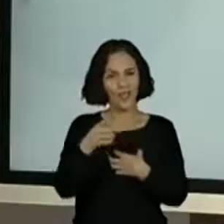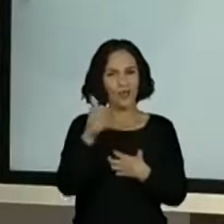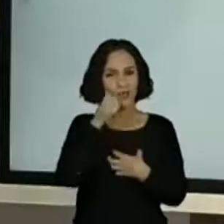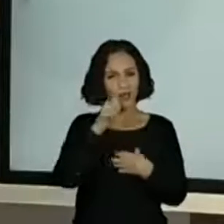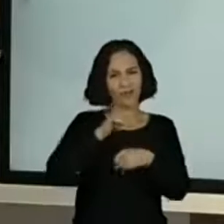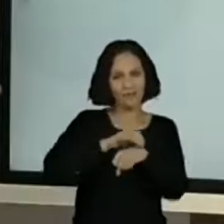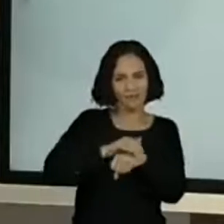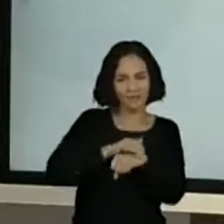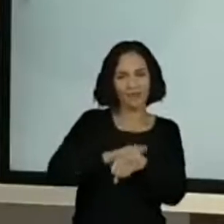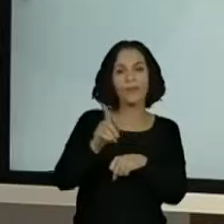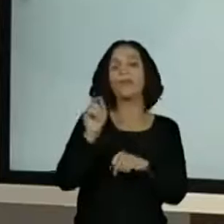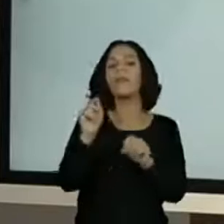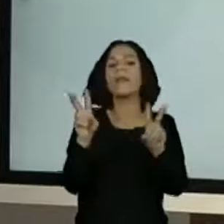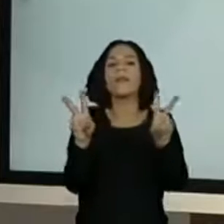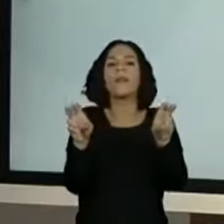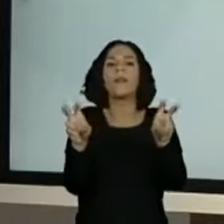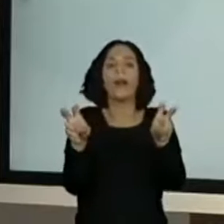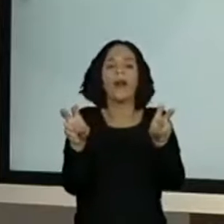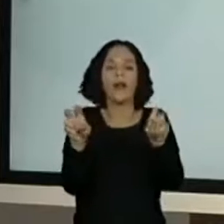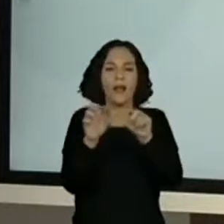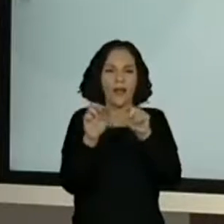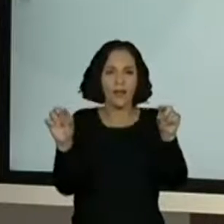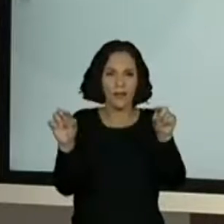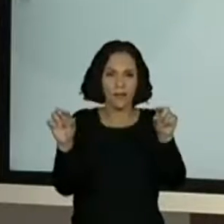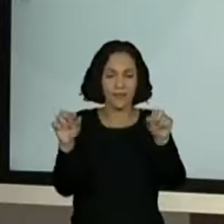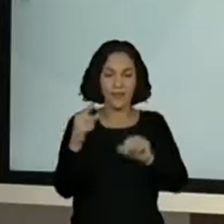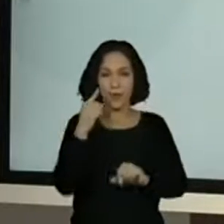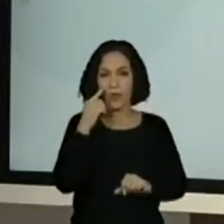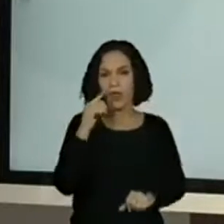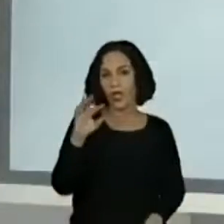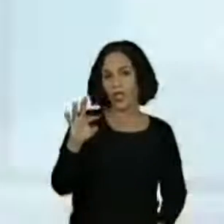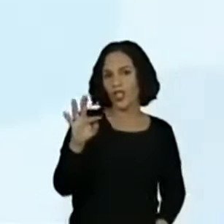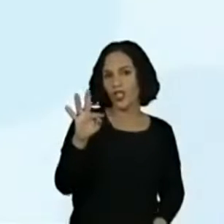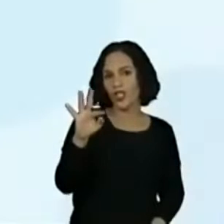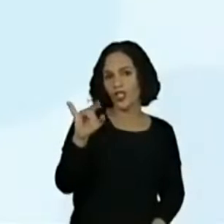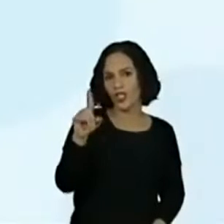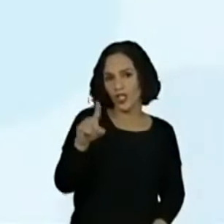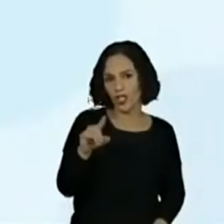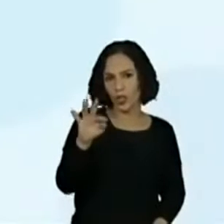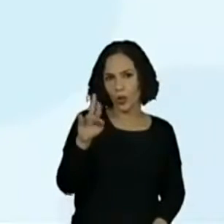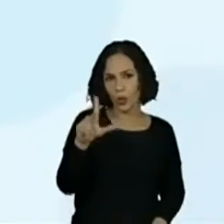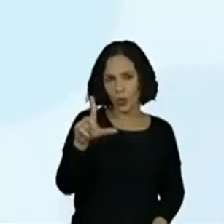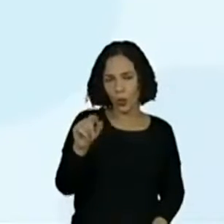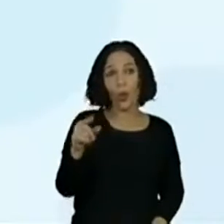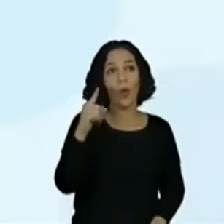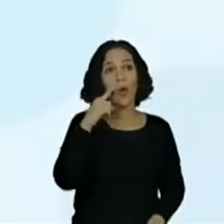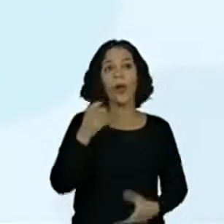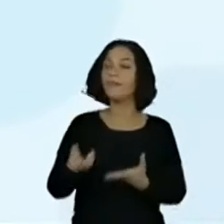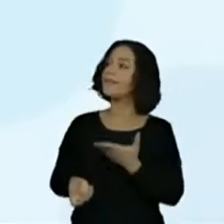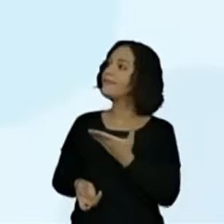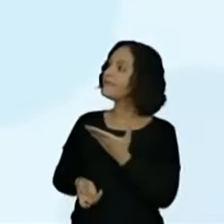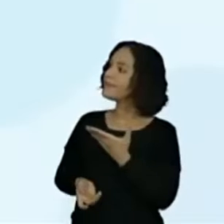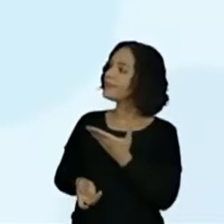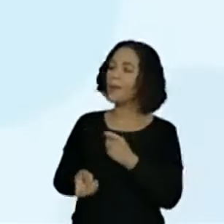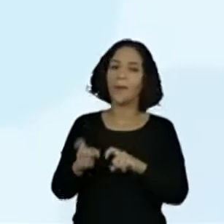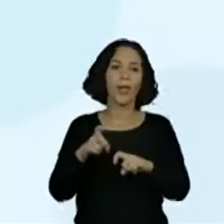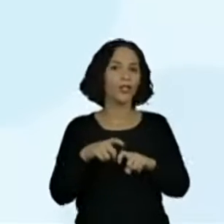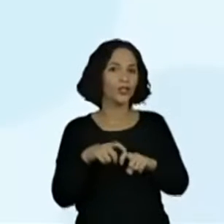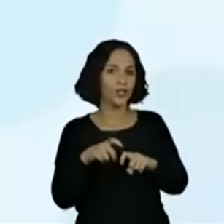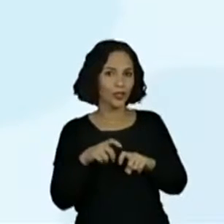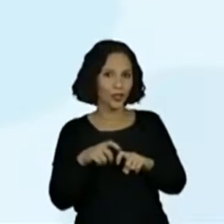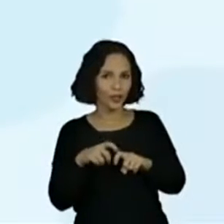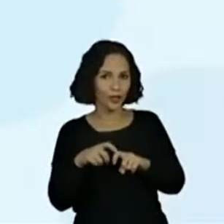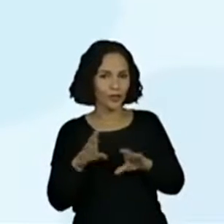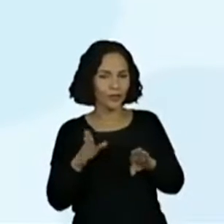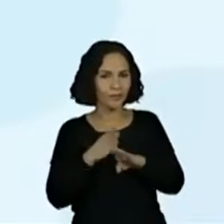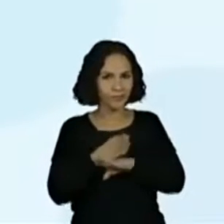Gomes, ela coloca um título. E o título dessa é Consulta Médica. Estão perguntando se a nossa Joaninha aí, professora,